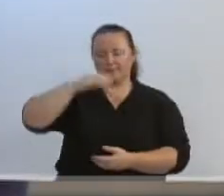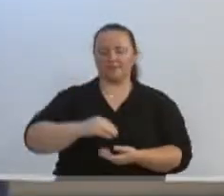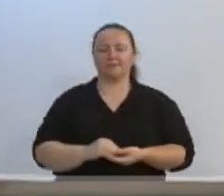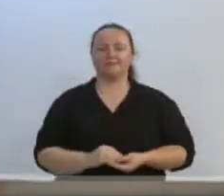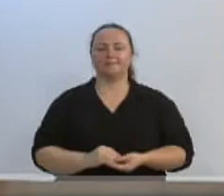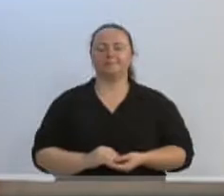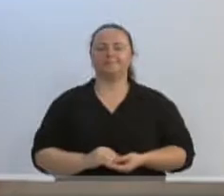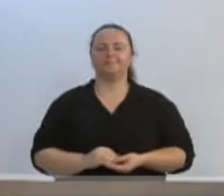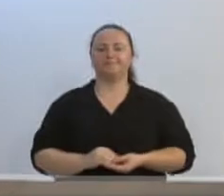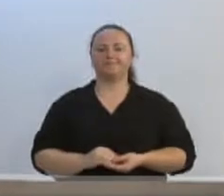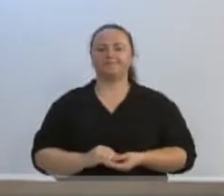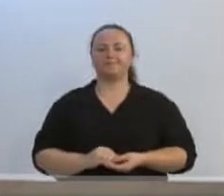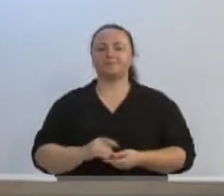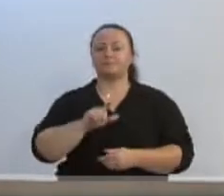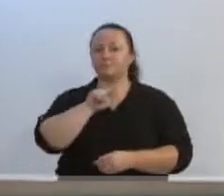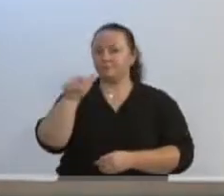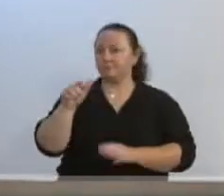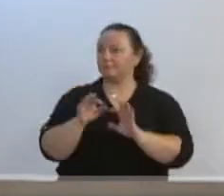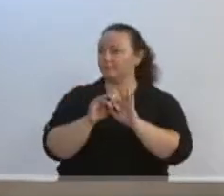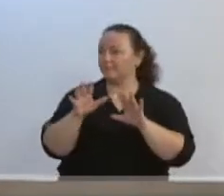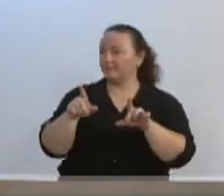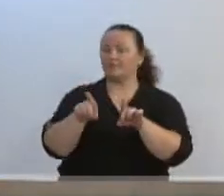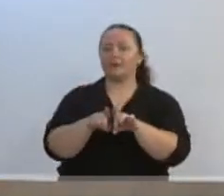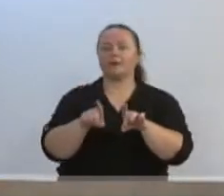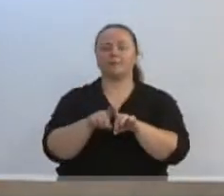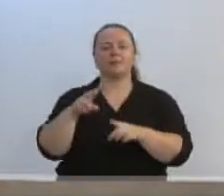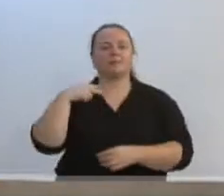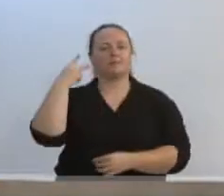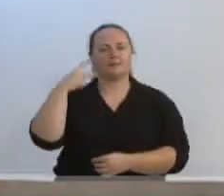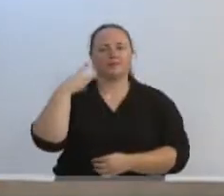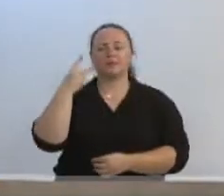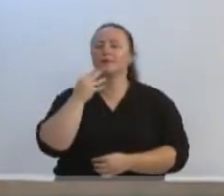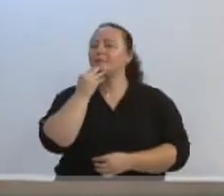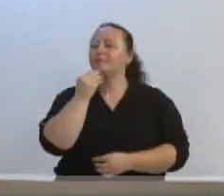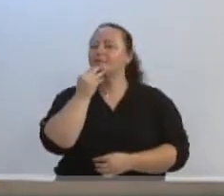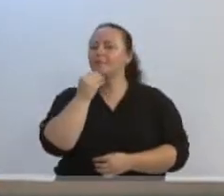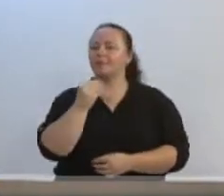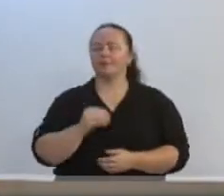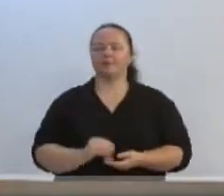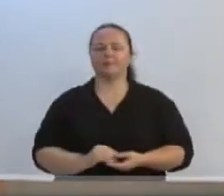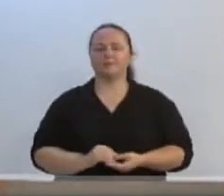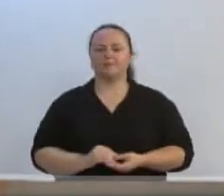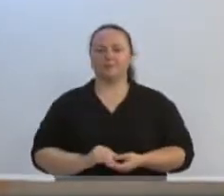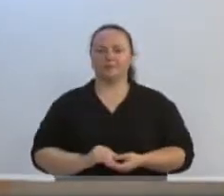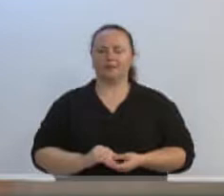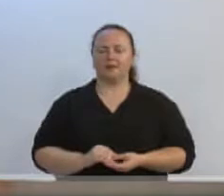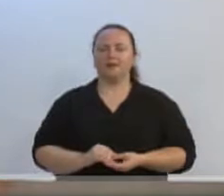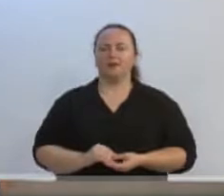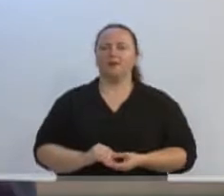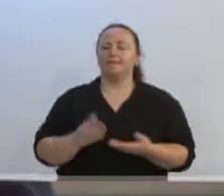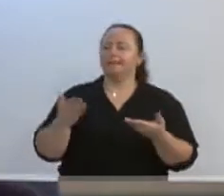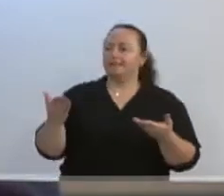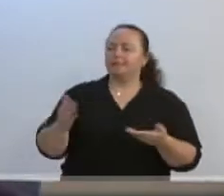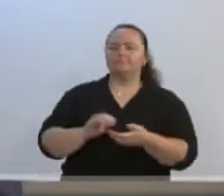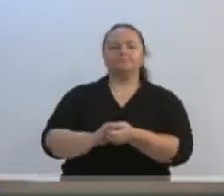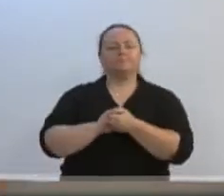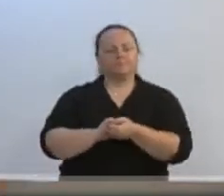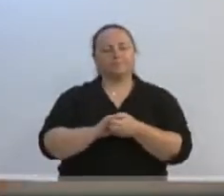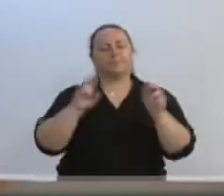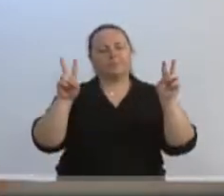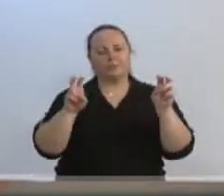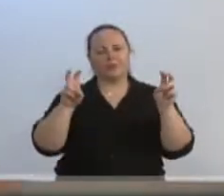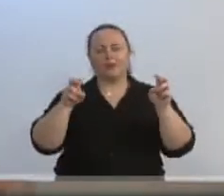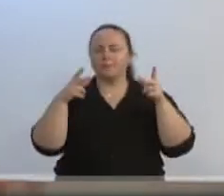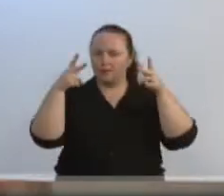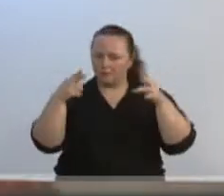parte, logo em seguida, com a permissão do vereador Caminha, também vereador Bruno Cunha. Vereador, parabéns por trazer esse assunto também